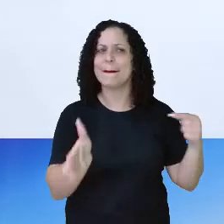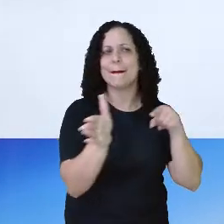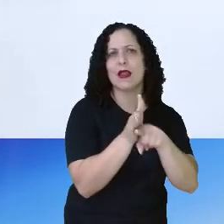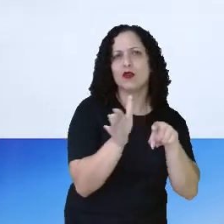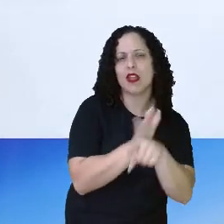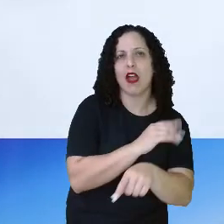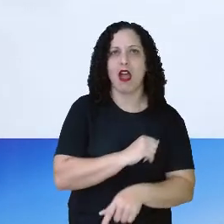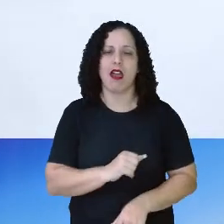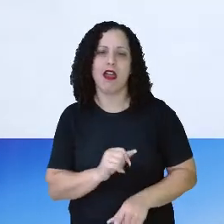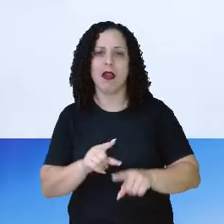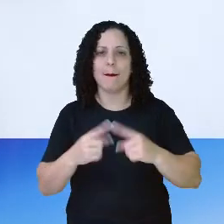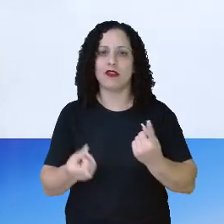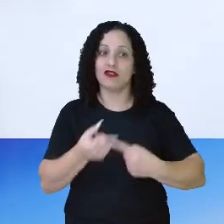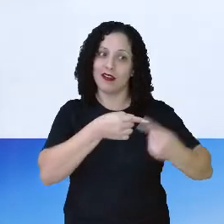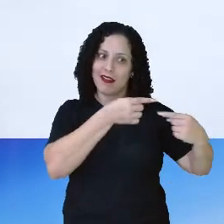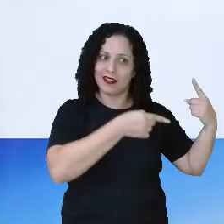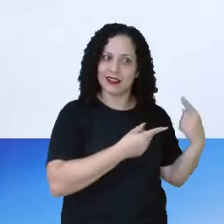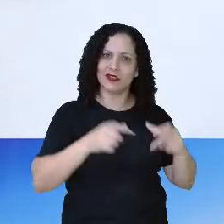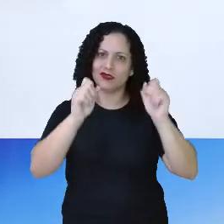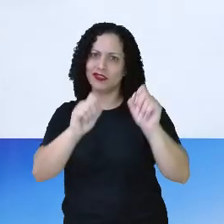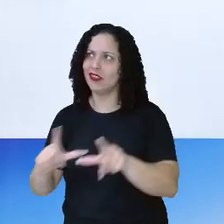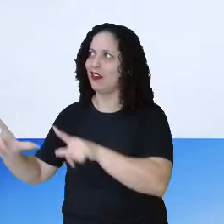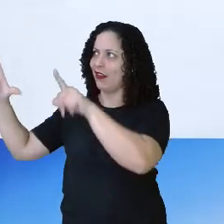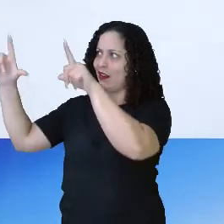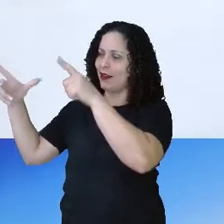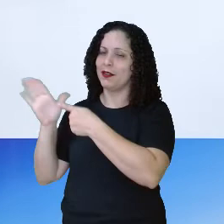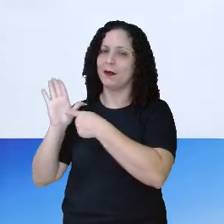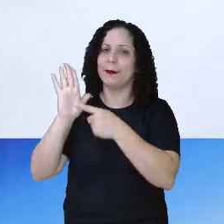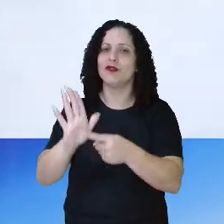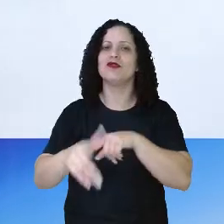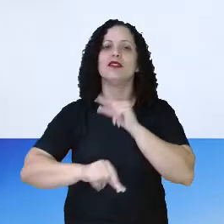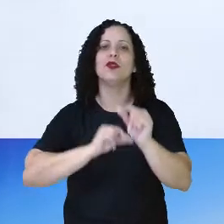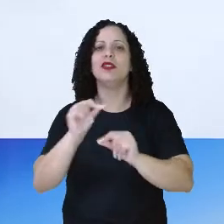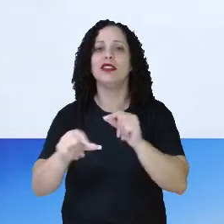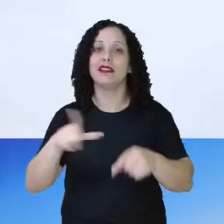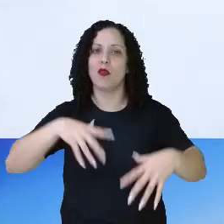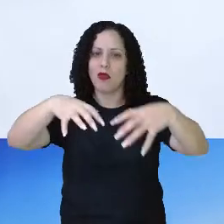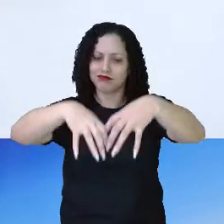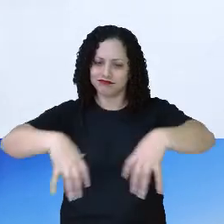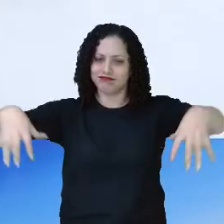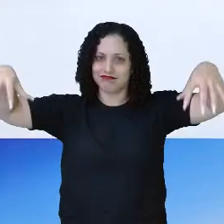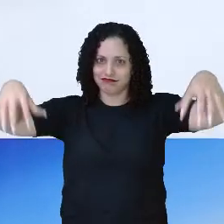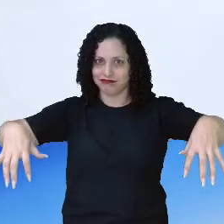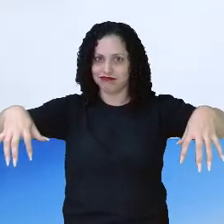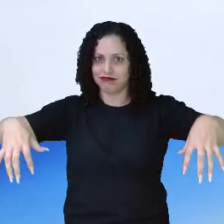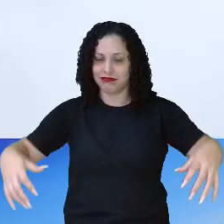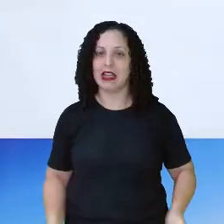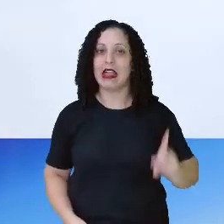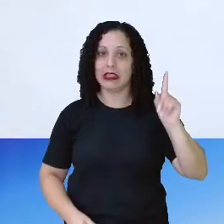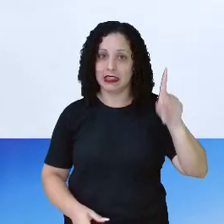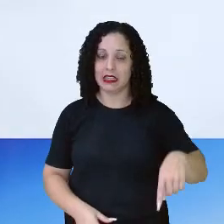gente viu ali atrás, alguns slides atrás, que tem uma separação de